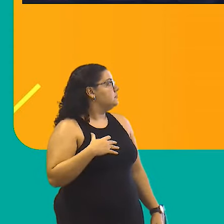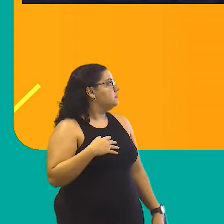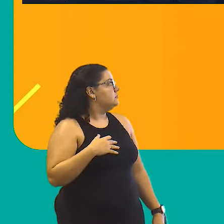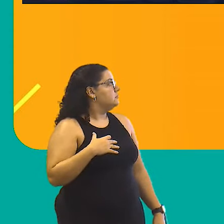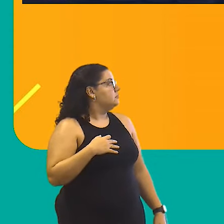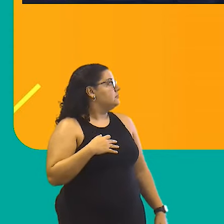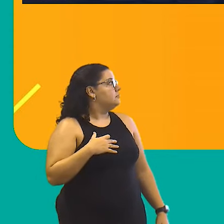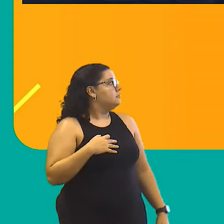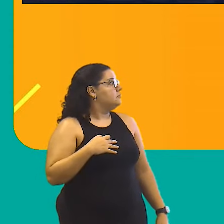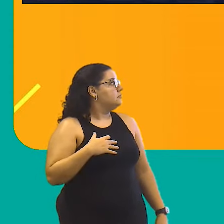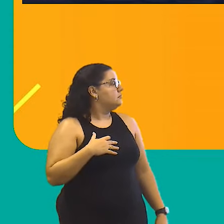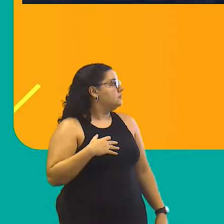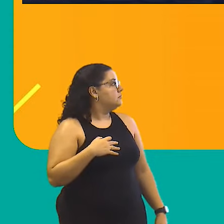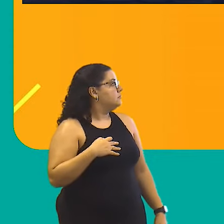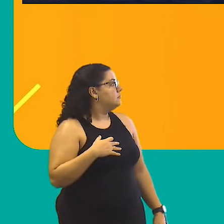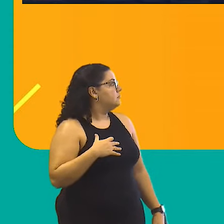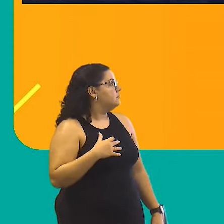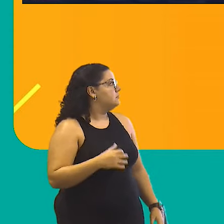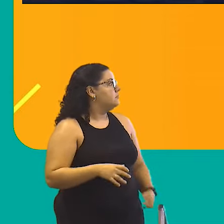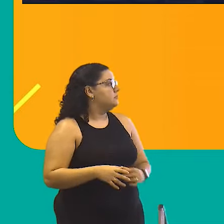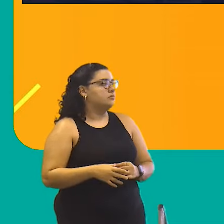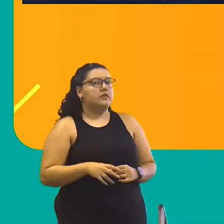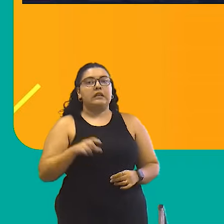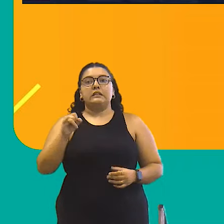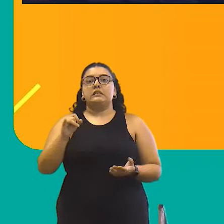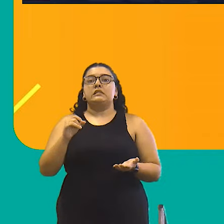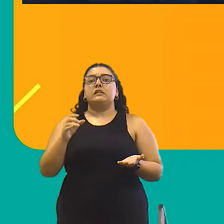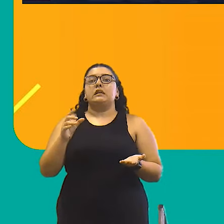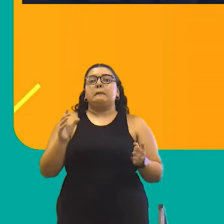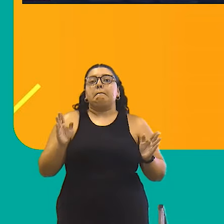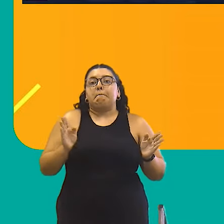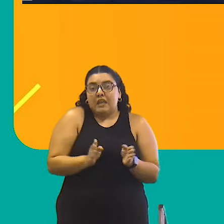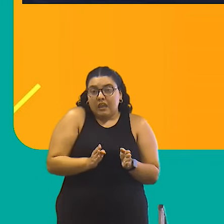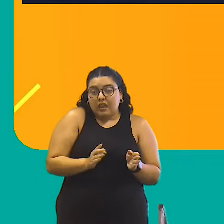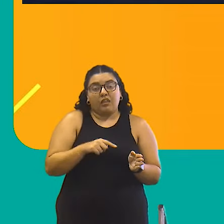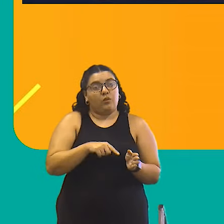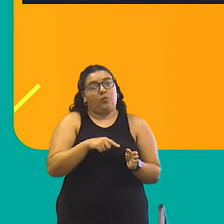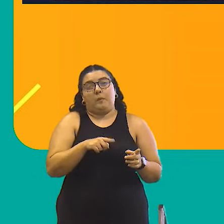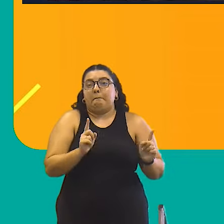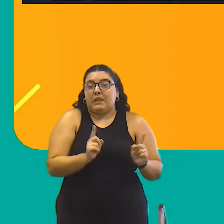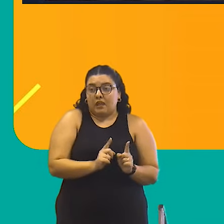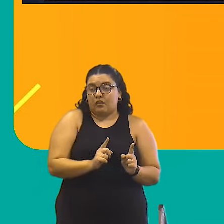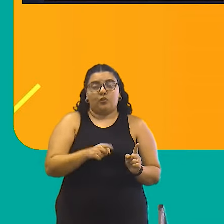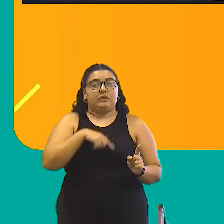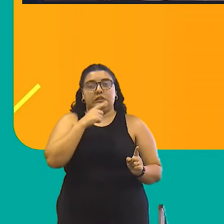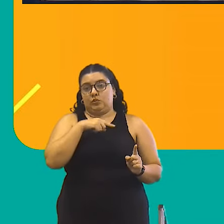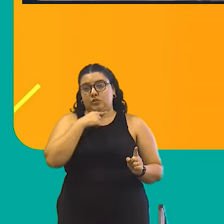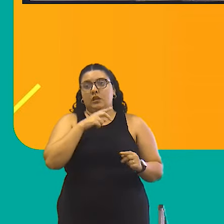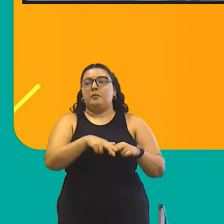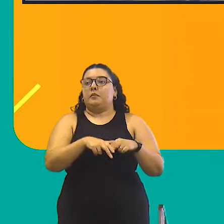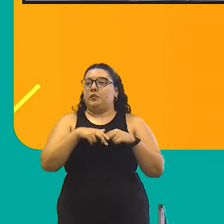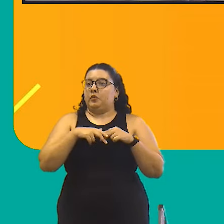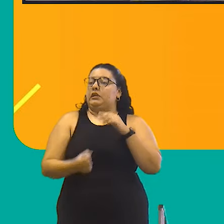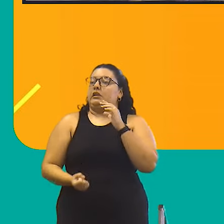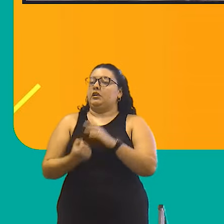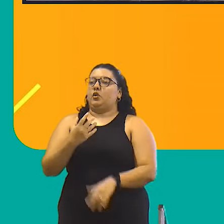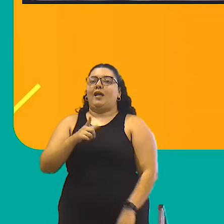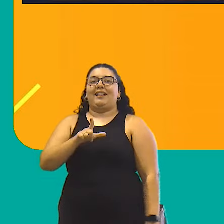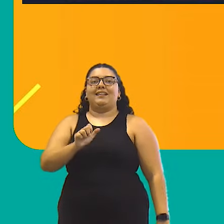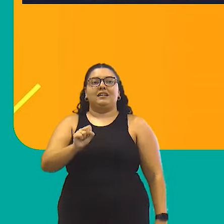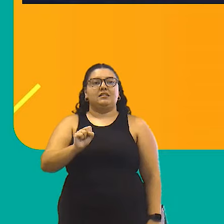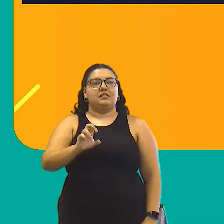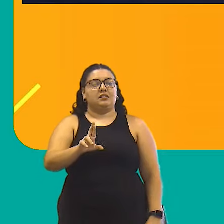ou o buraquinho, né? É muito pequeno. Então essa limitação motivou o desenvolvimento de lasers